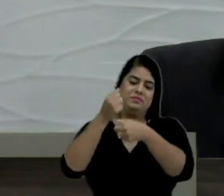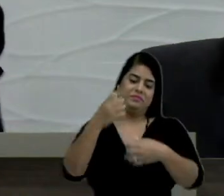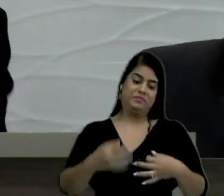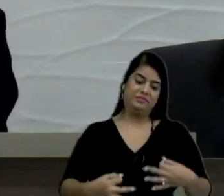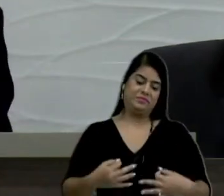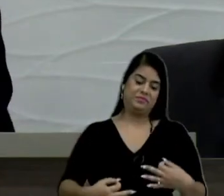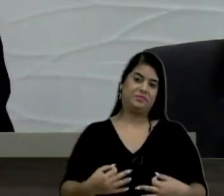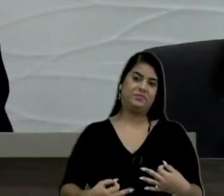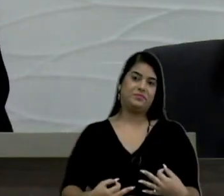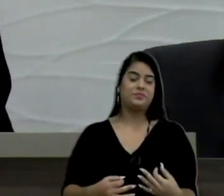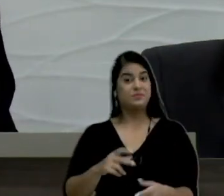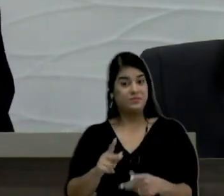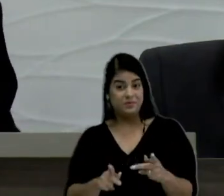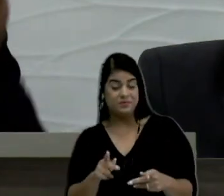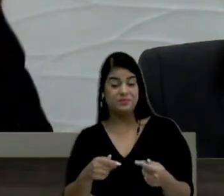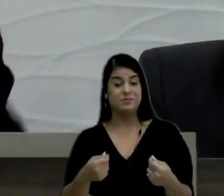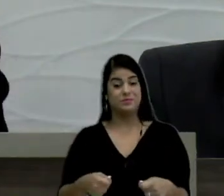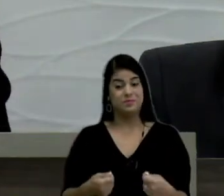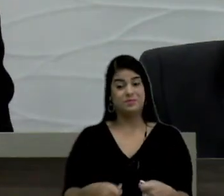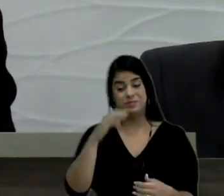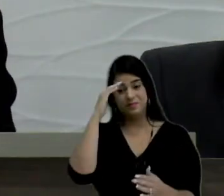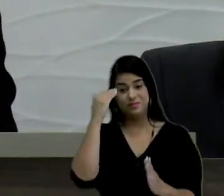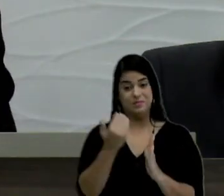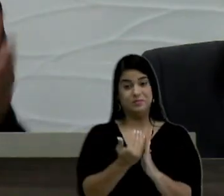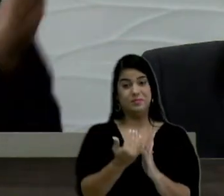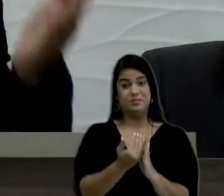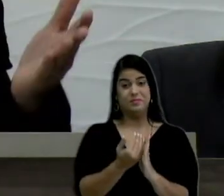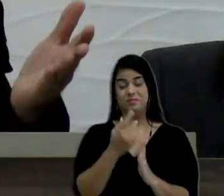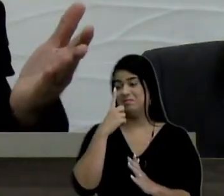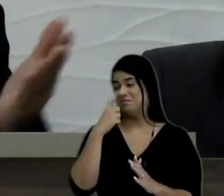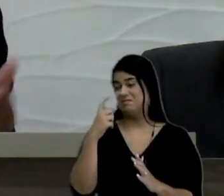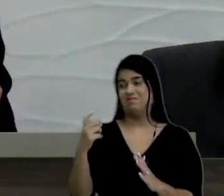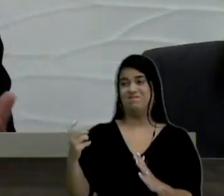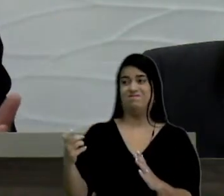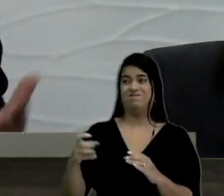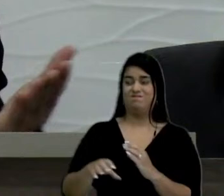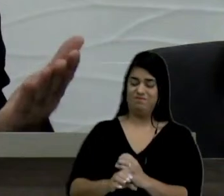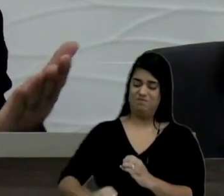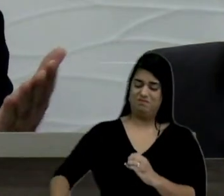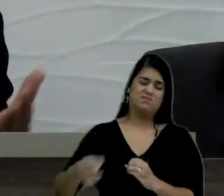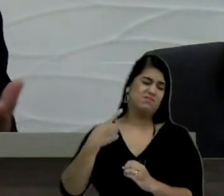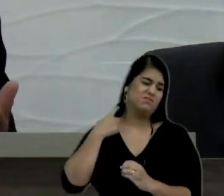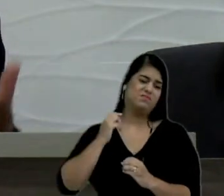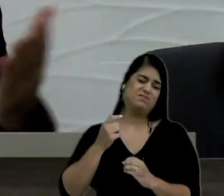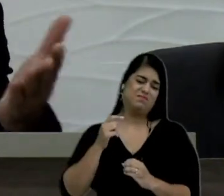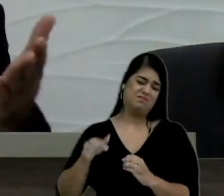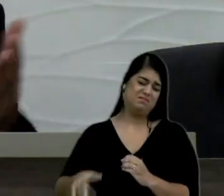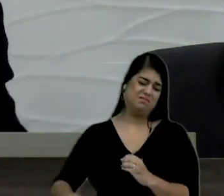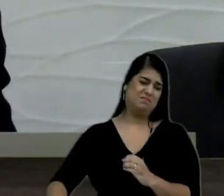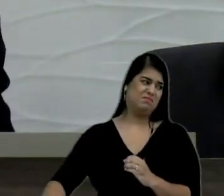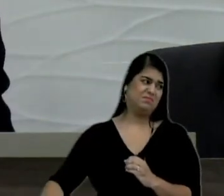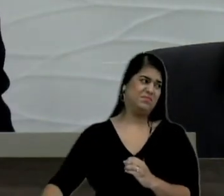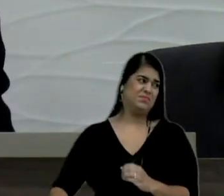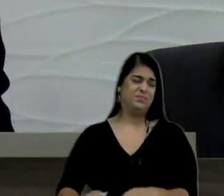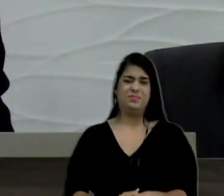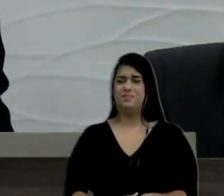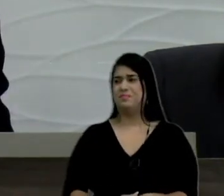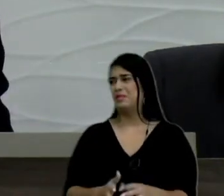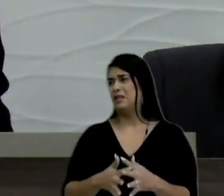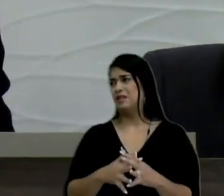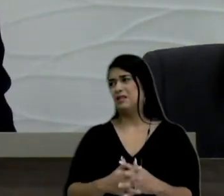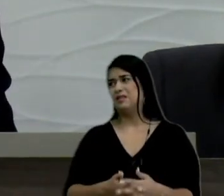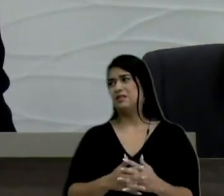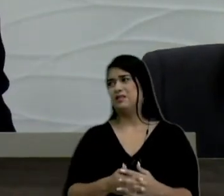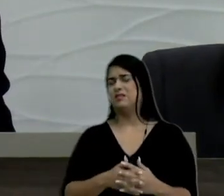Contas quer dizer que o povo tem tem que seguir no ma cheiro com esgoto a céu aberto is é até piada Rapaz quando quando se quer resolver se